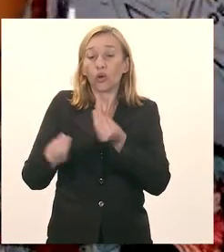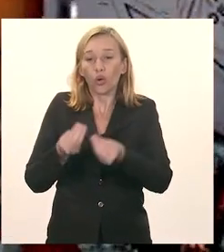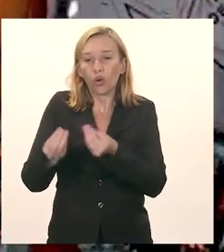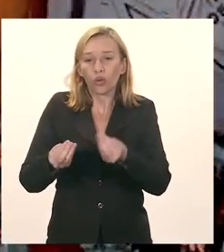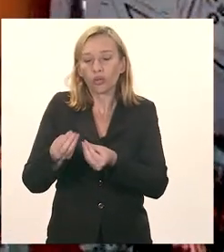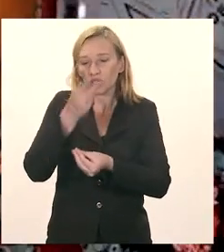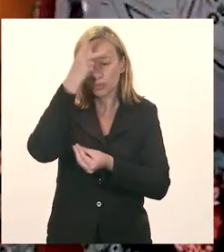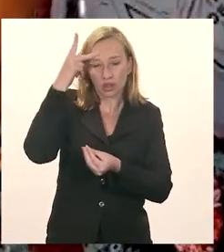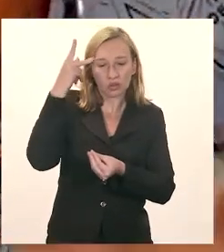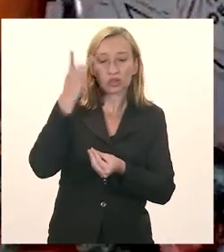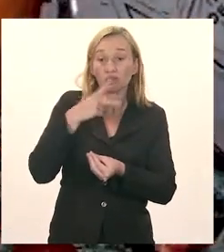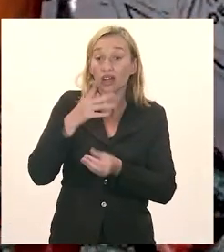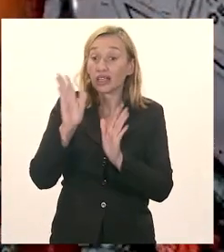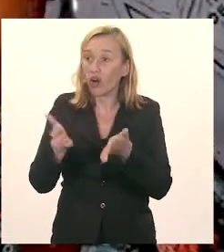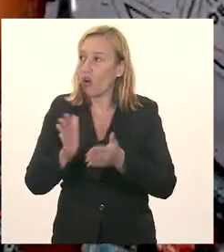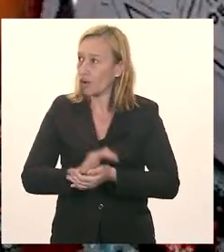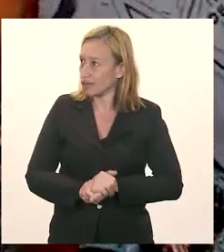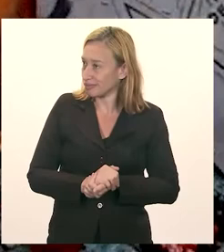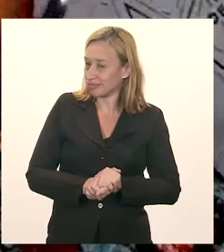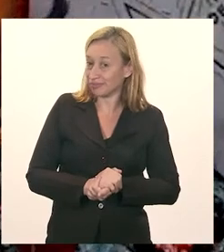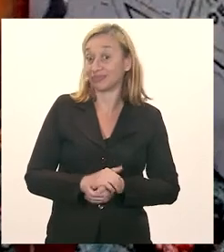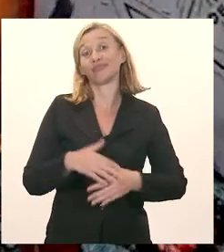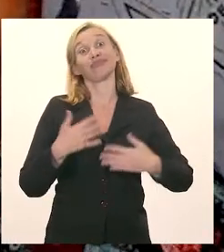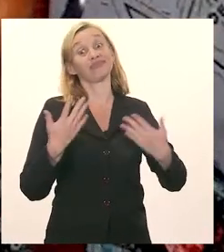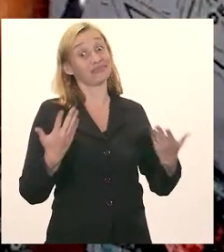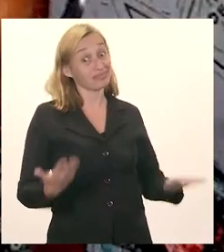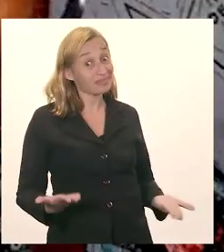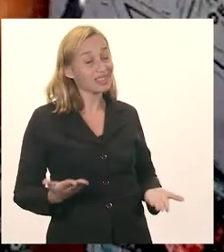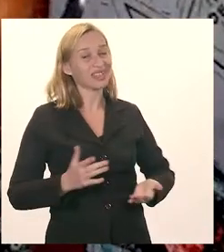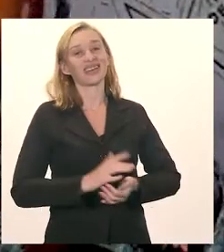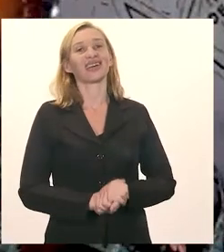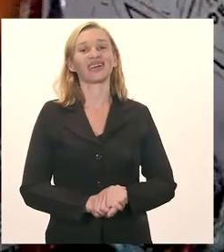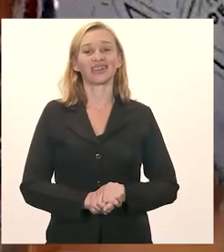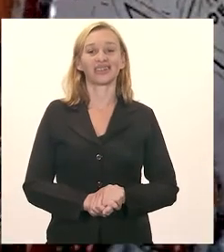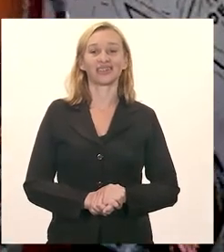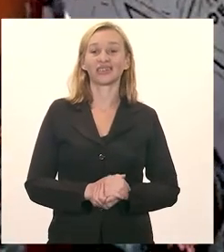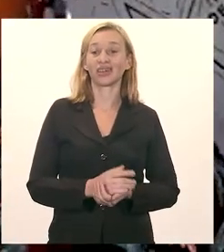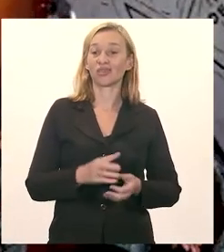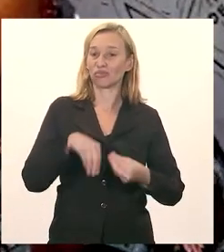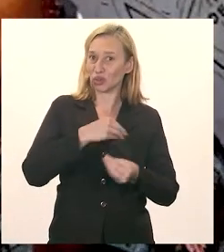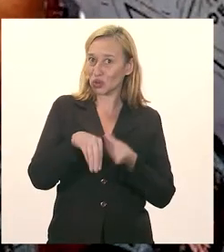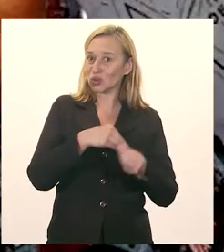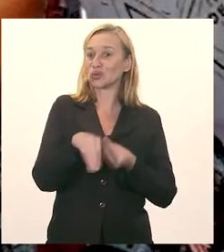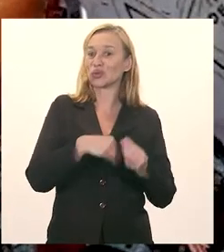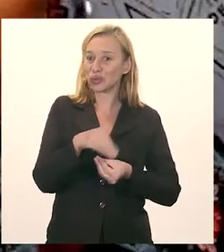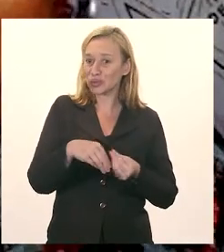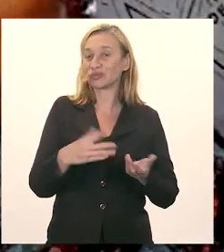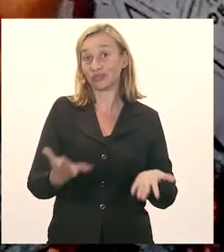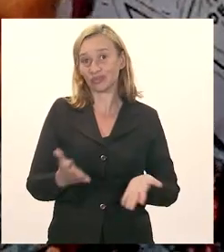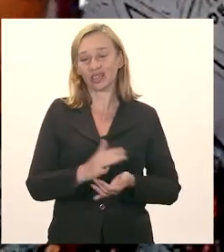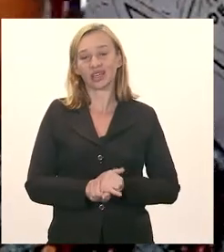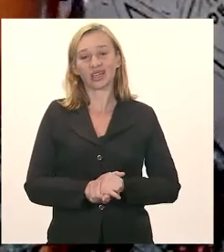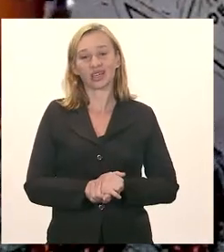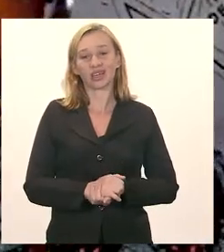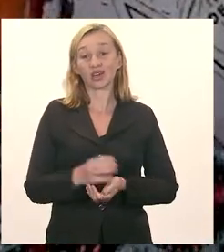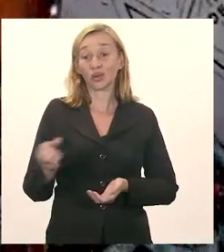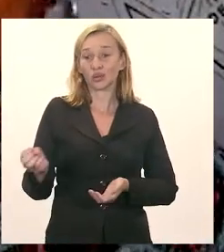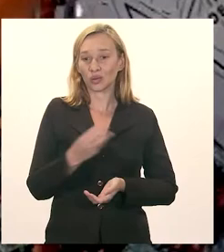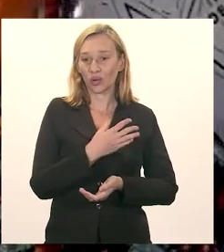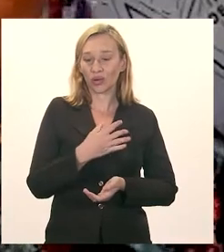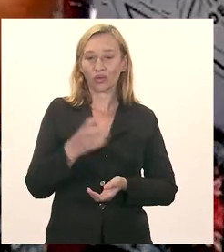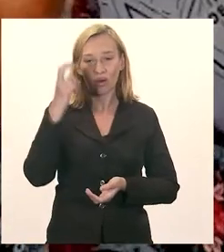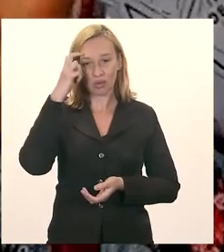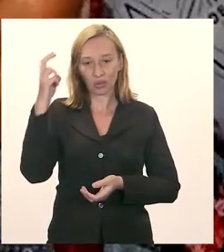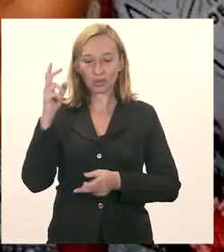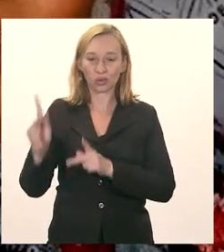como as pessoas estão falando de afrofuturismo agora. Então, é isso, gente. Eu misturo. Eu estou fazendo algo totalmente inovador